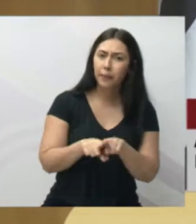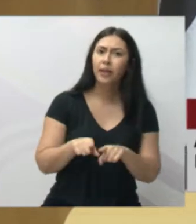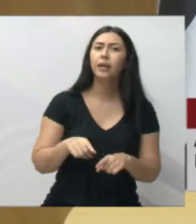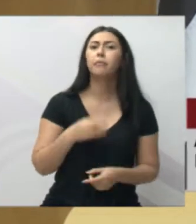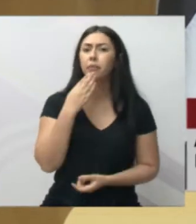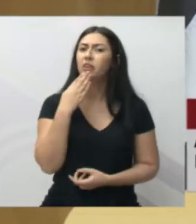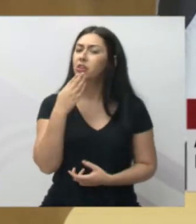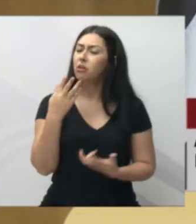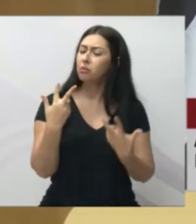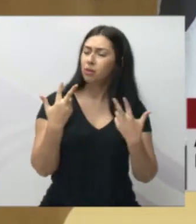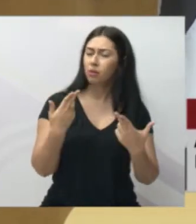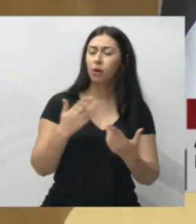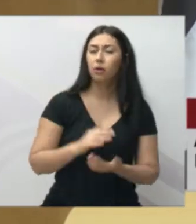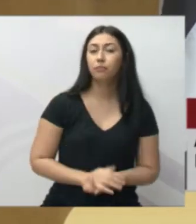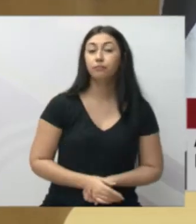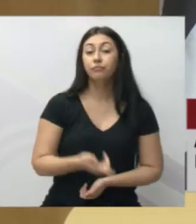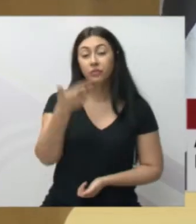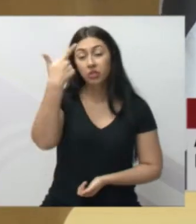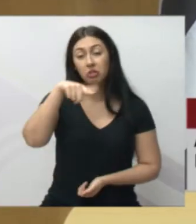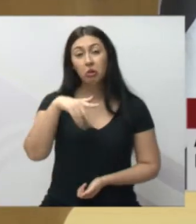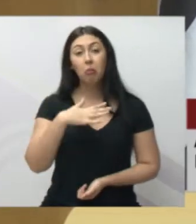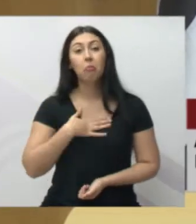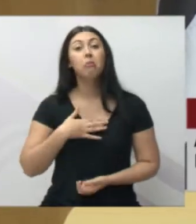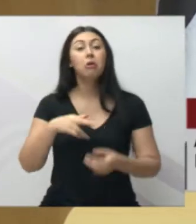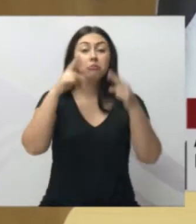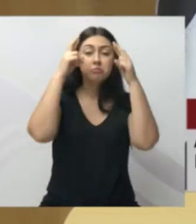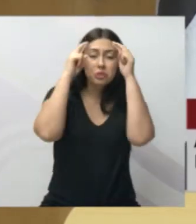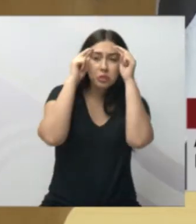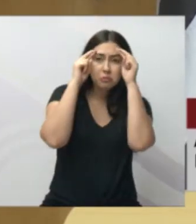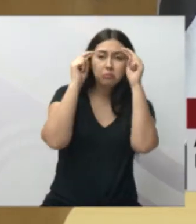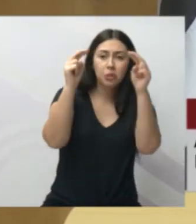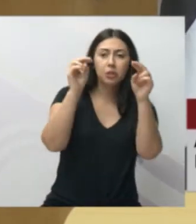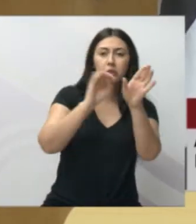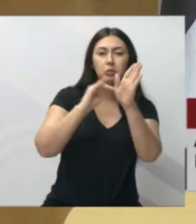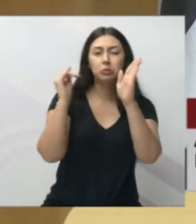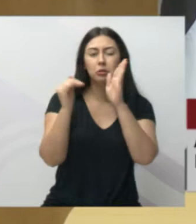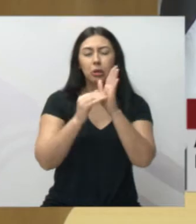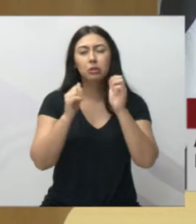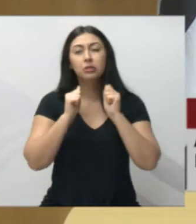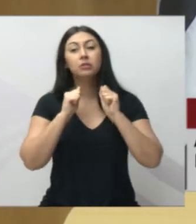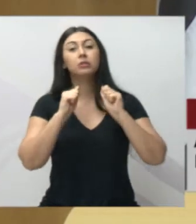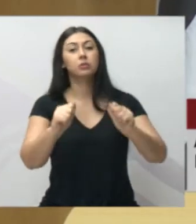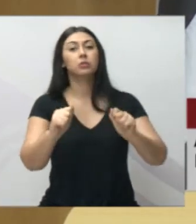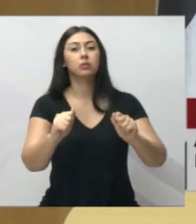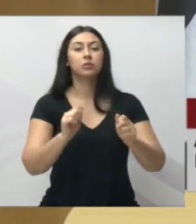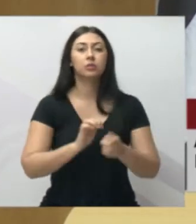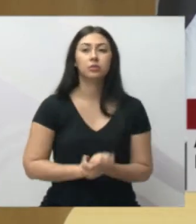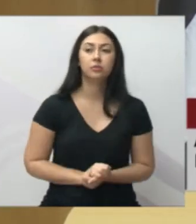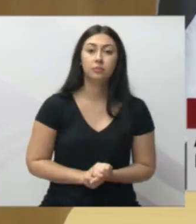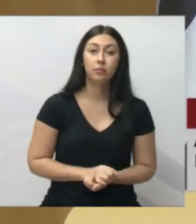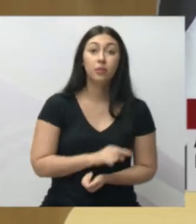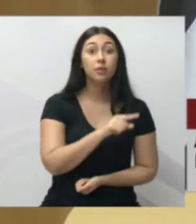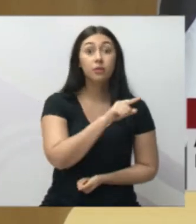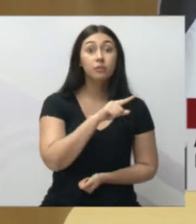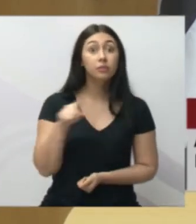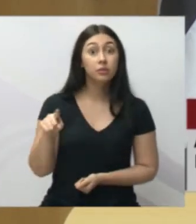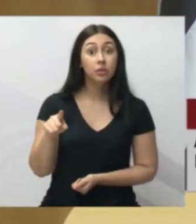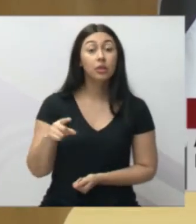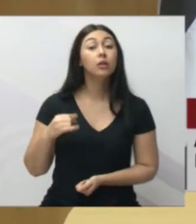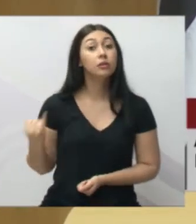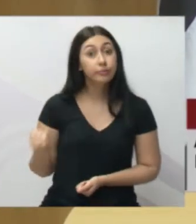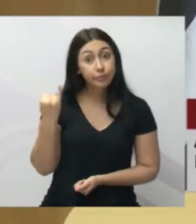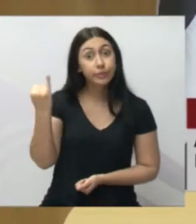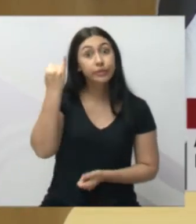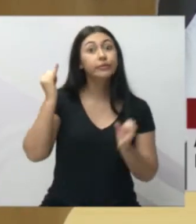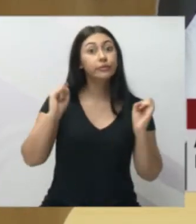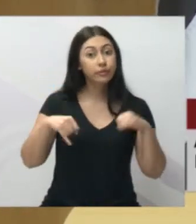uma vez, todo o meu respeito a todos os assessores políticos de cada gabinete. Vocês são muito importantes